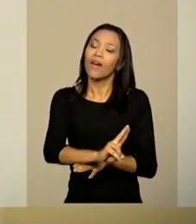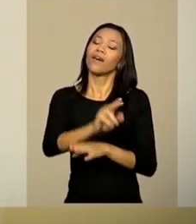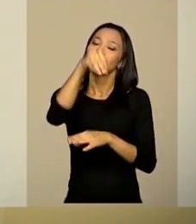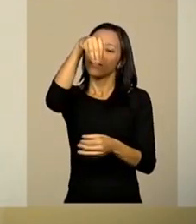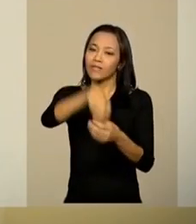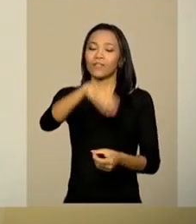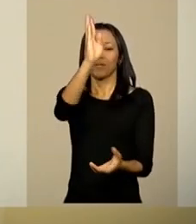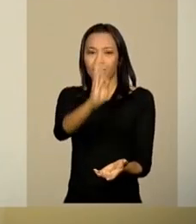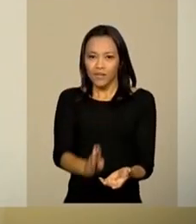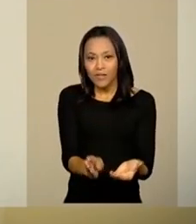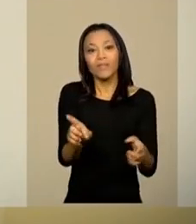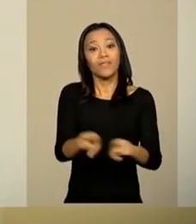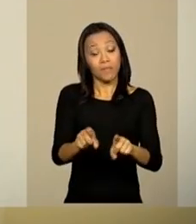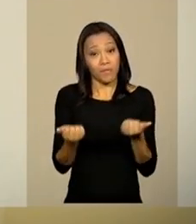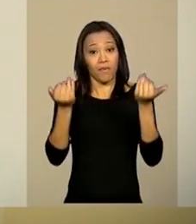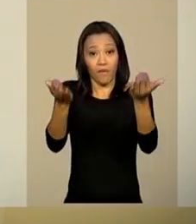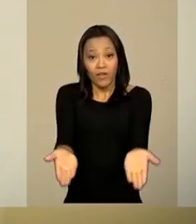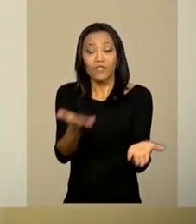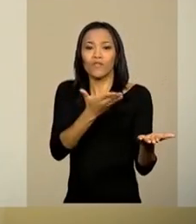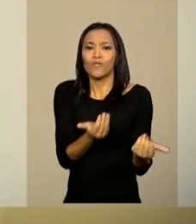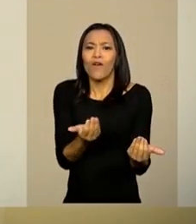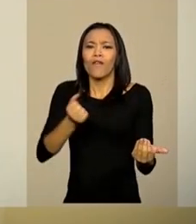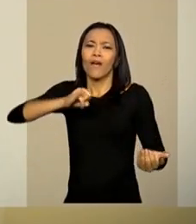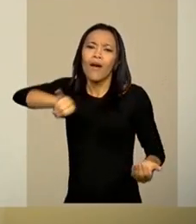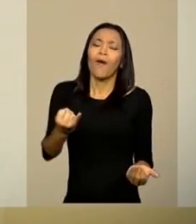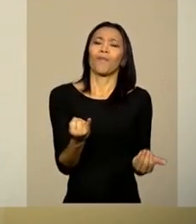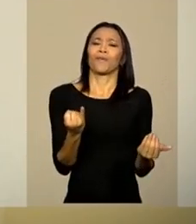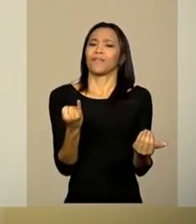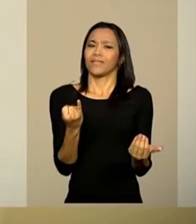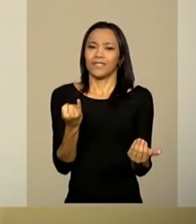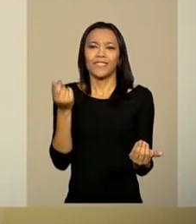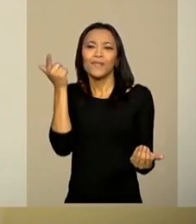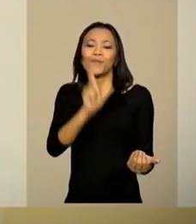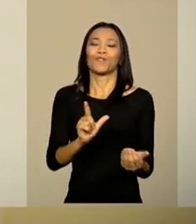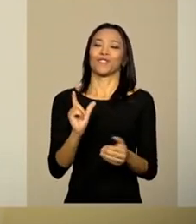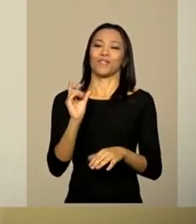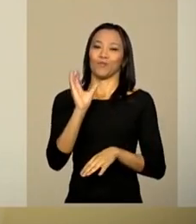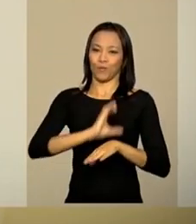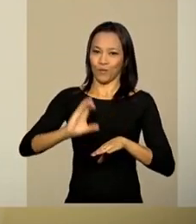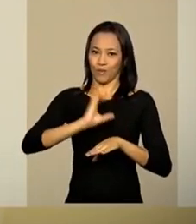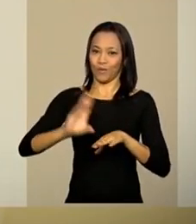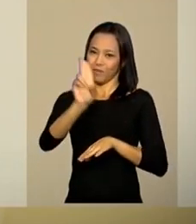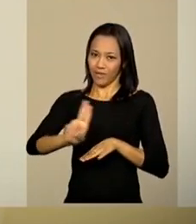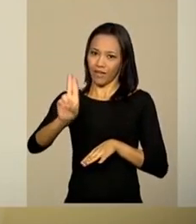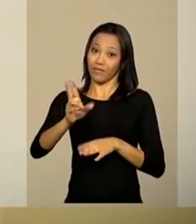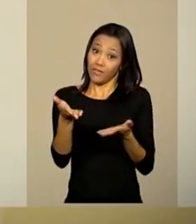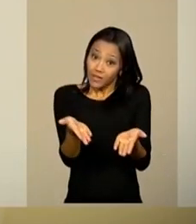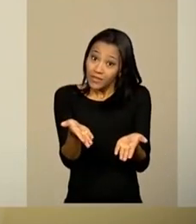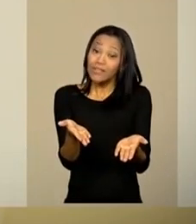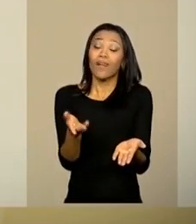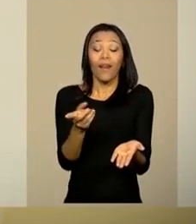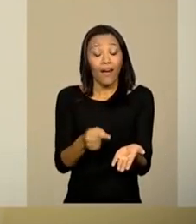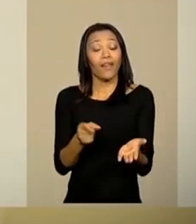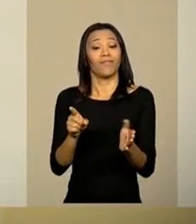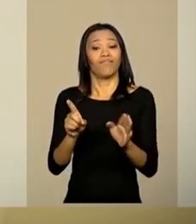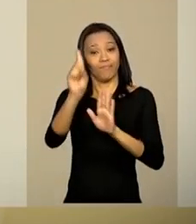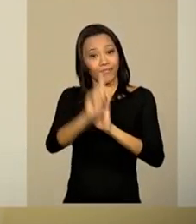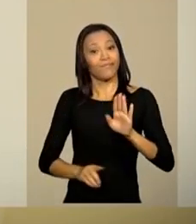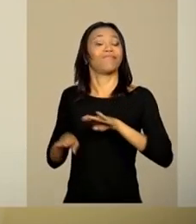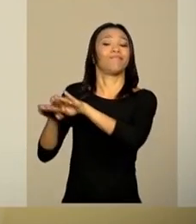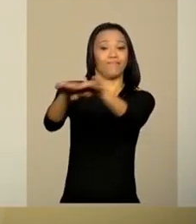nosso país, para dar ao jovem mais oportunidade de ter um curso superior. Isso, Max, é democratizar